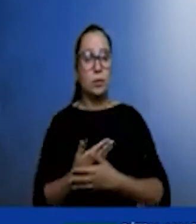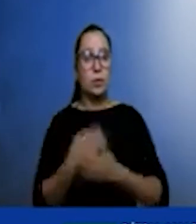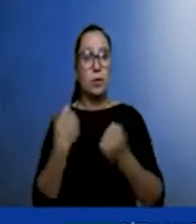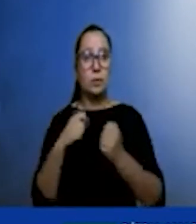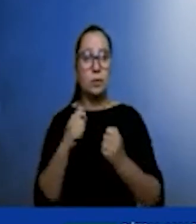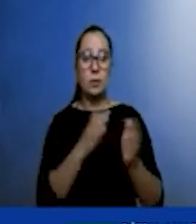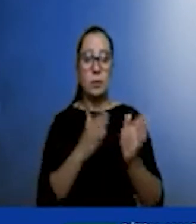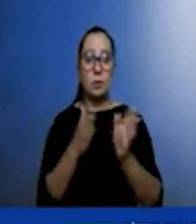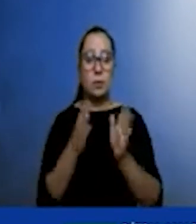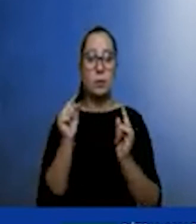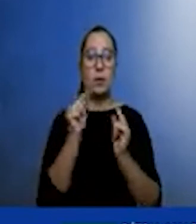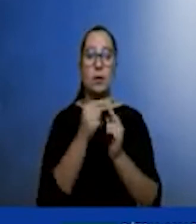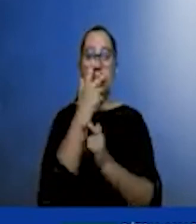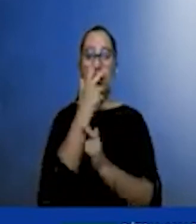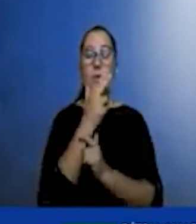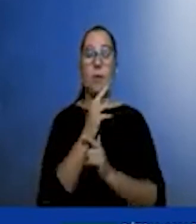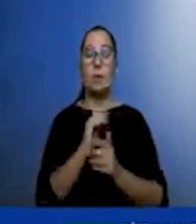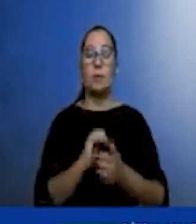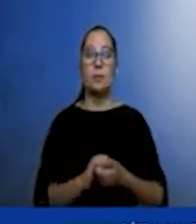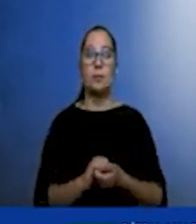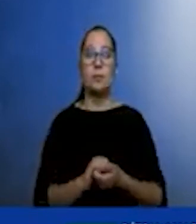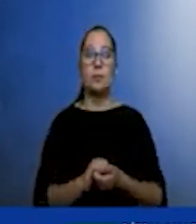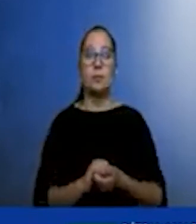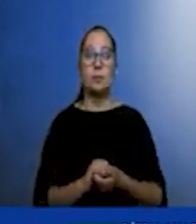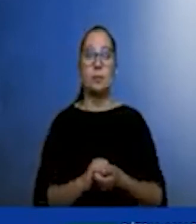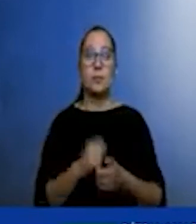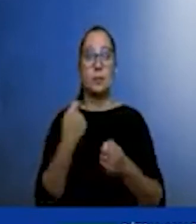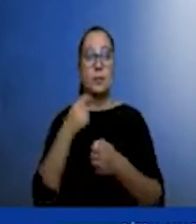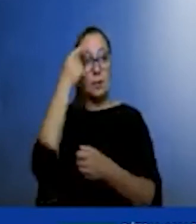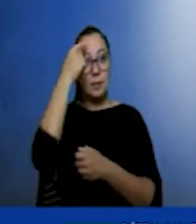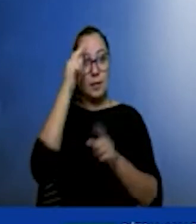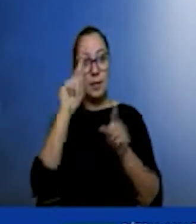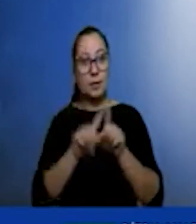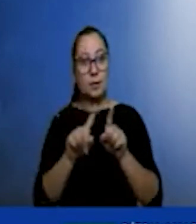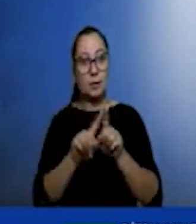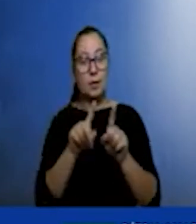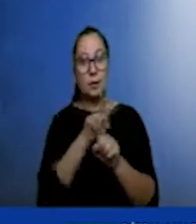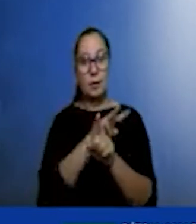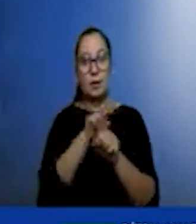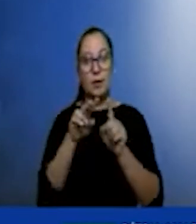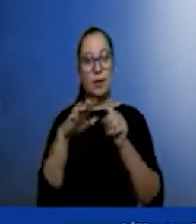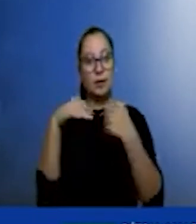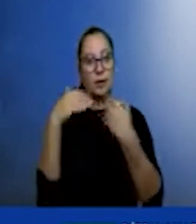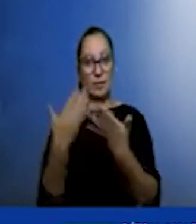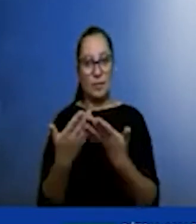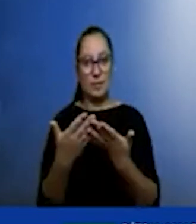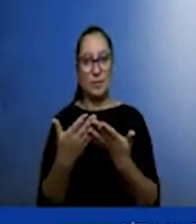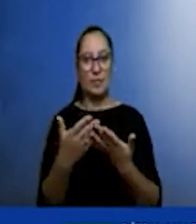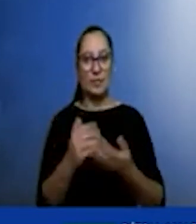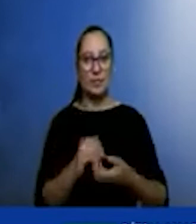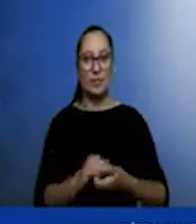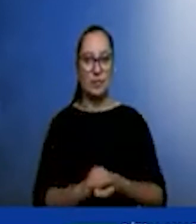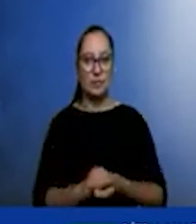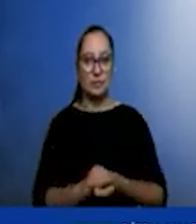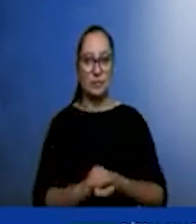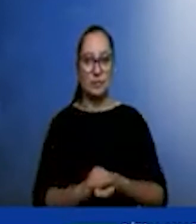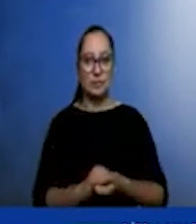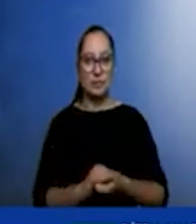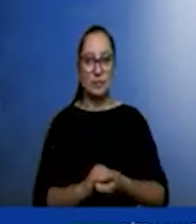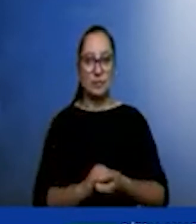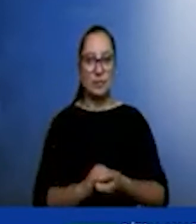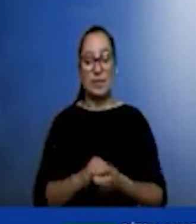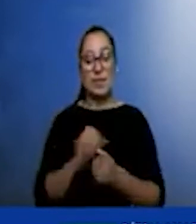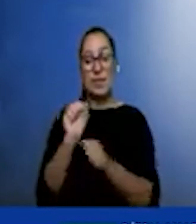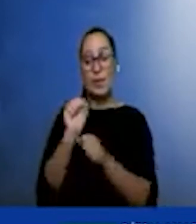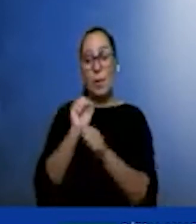direção. A gente tem que pensar também do ponto de vista externo, né? que não nos parem, né?